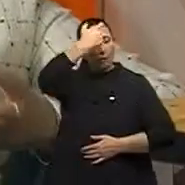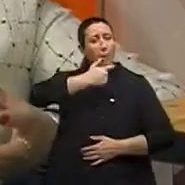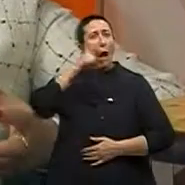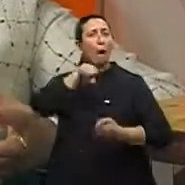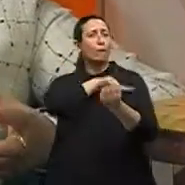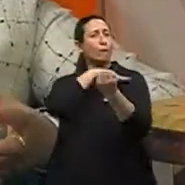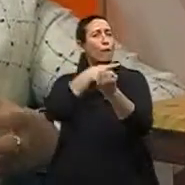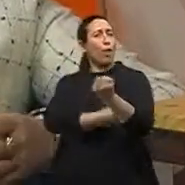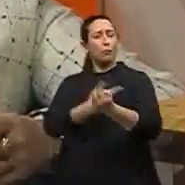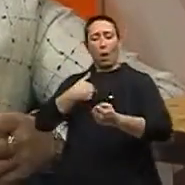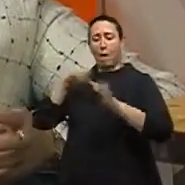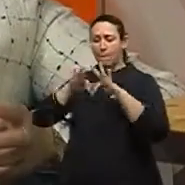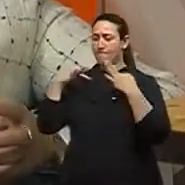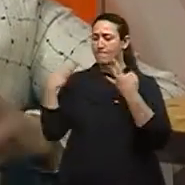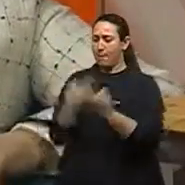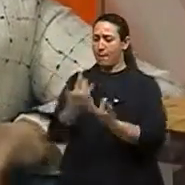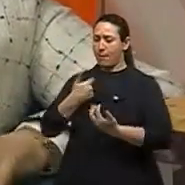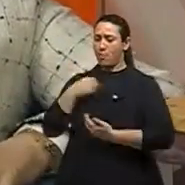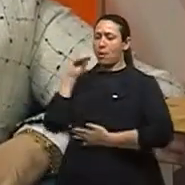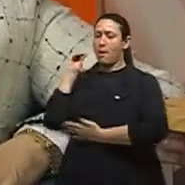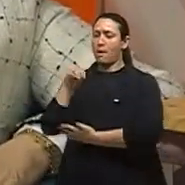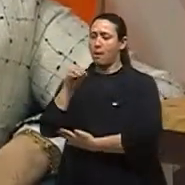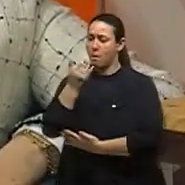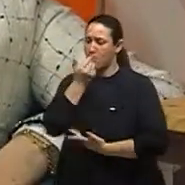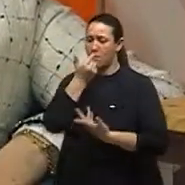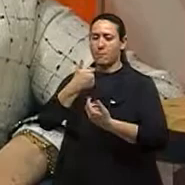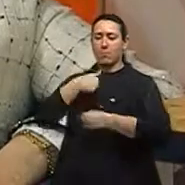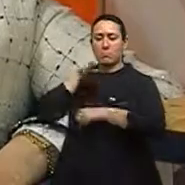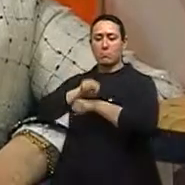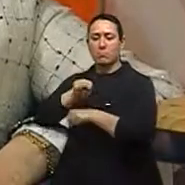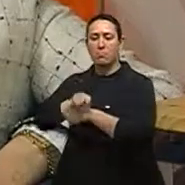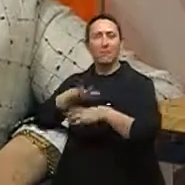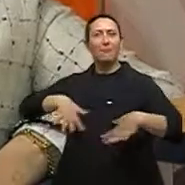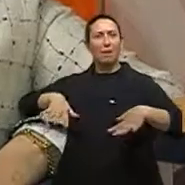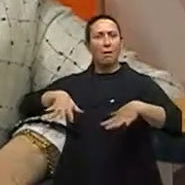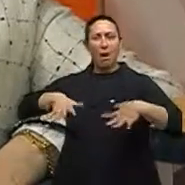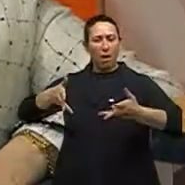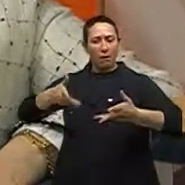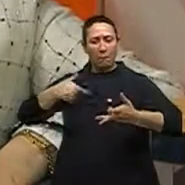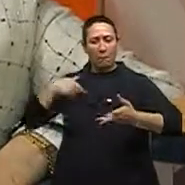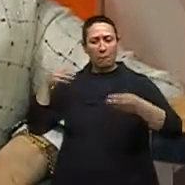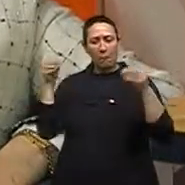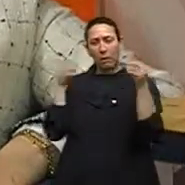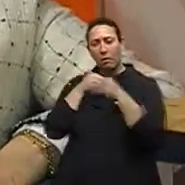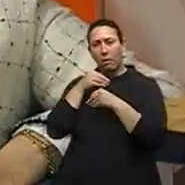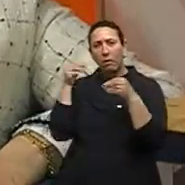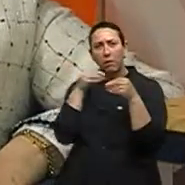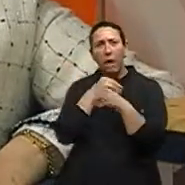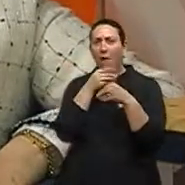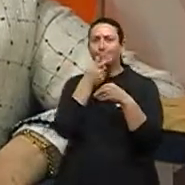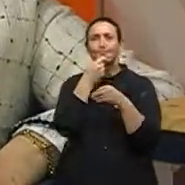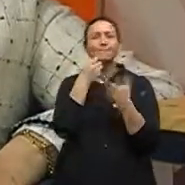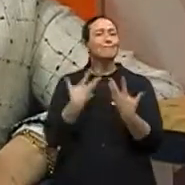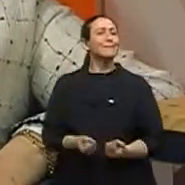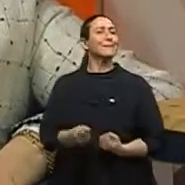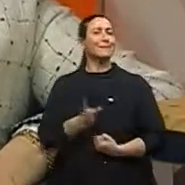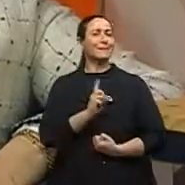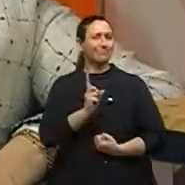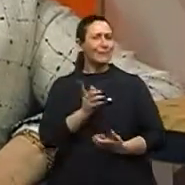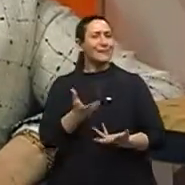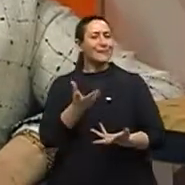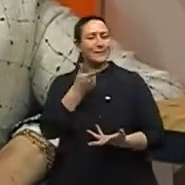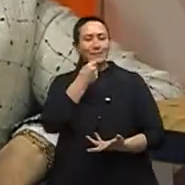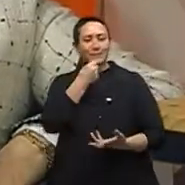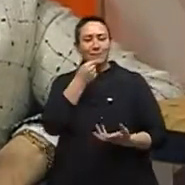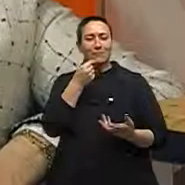que mantém a família então isso para ele é morte quer dizer que se o homem se vê impotente para continuar no